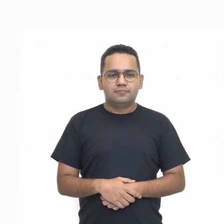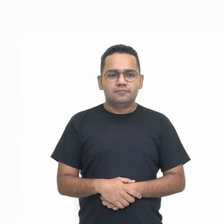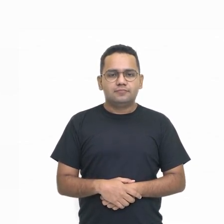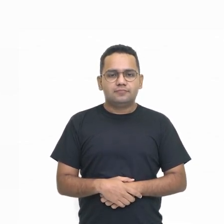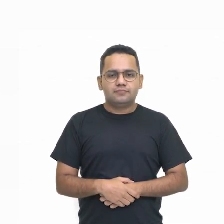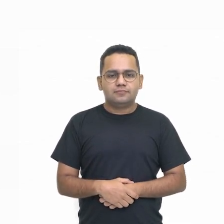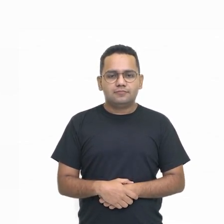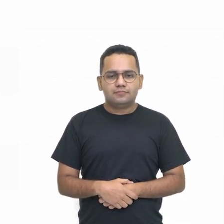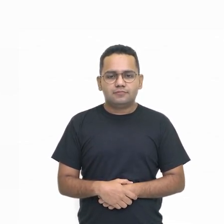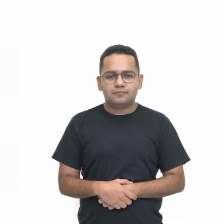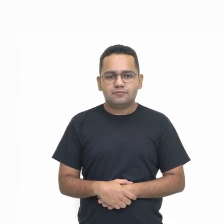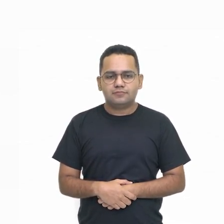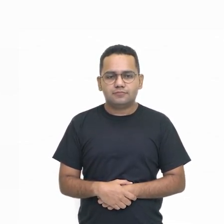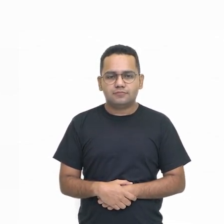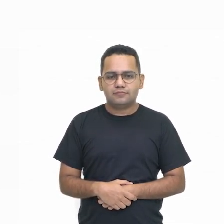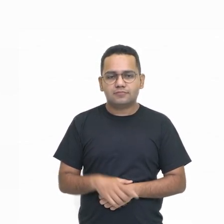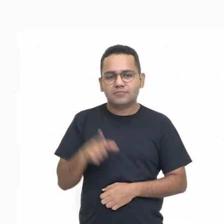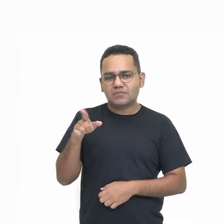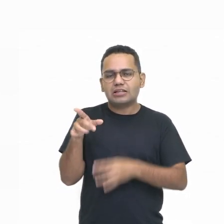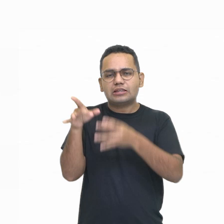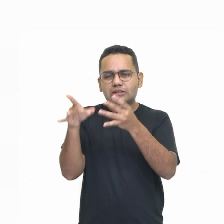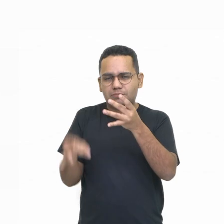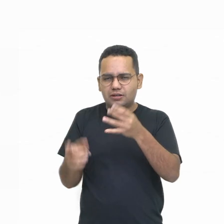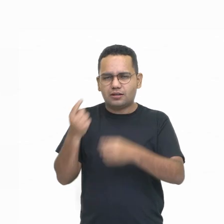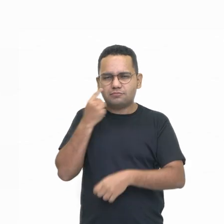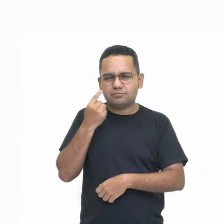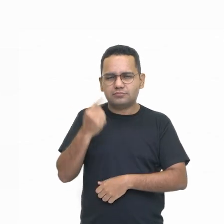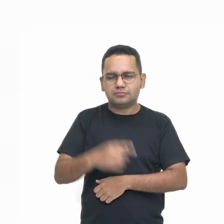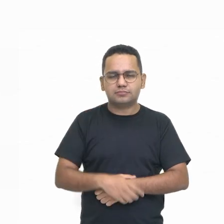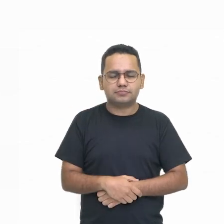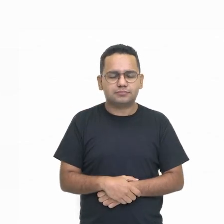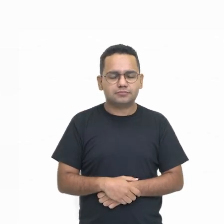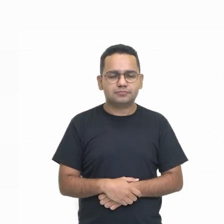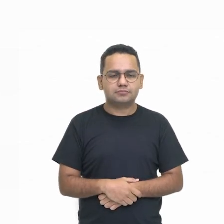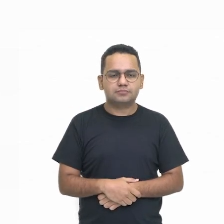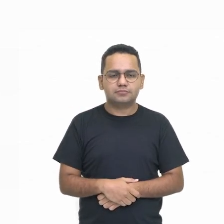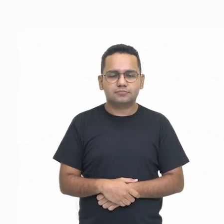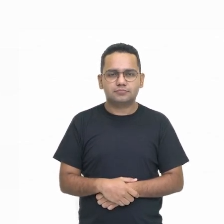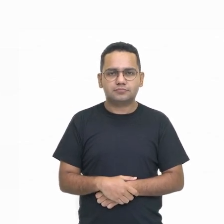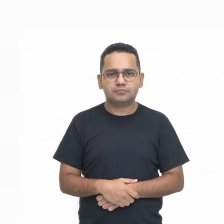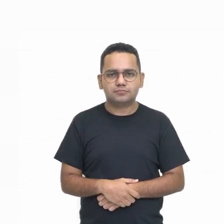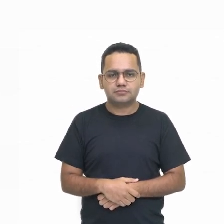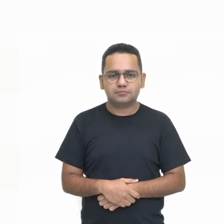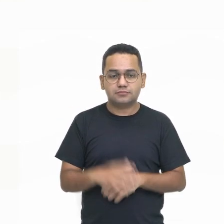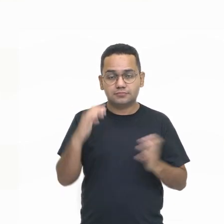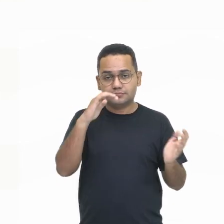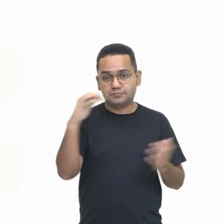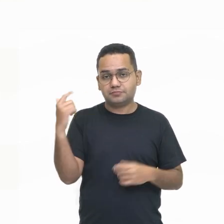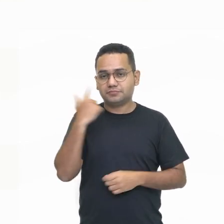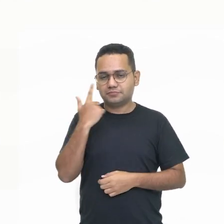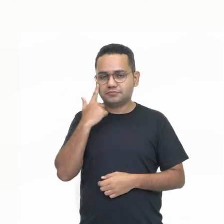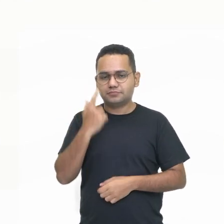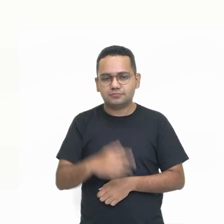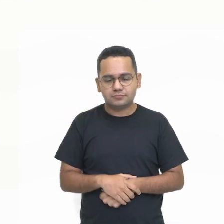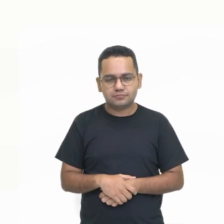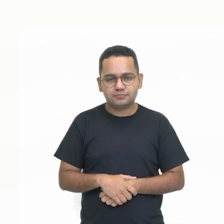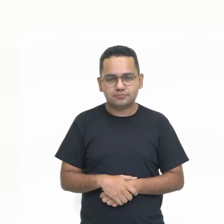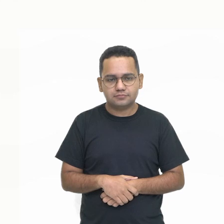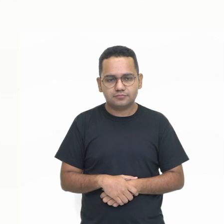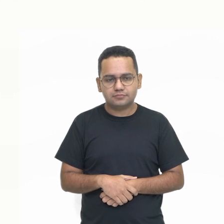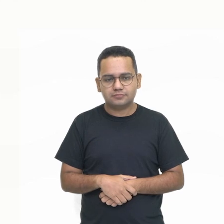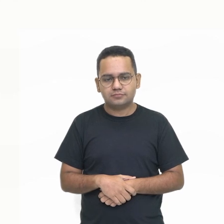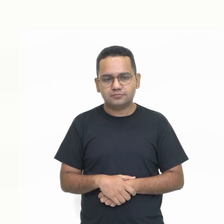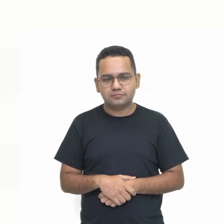pode dizer, destrinchá-lo, né? Olha só, você tem 4 ciclos,